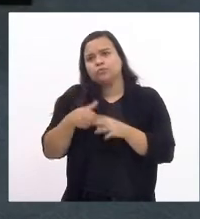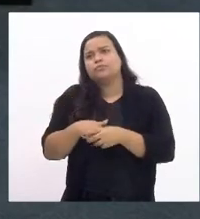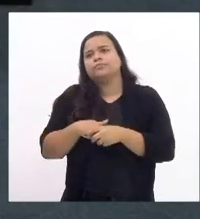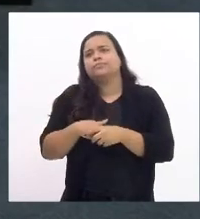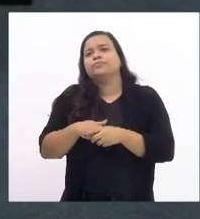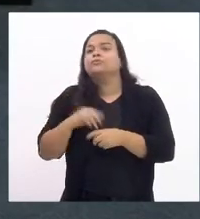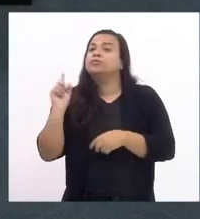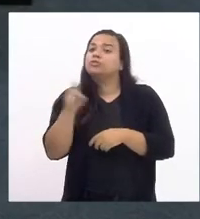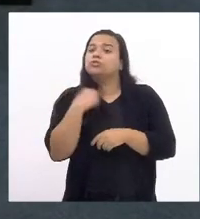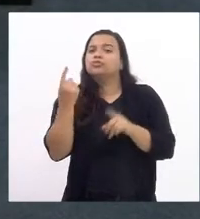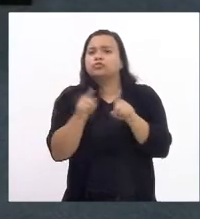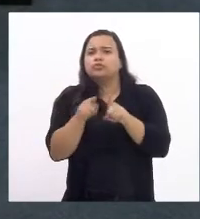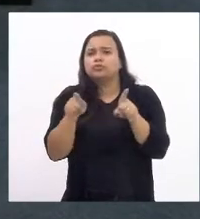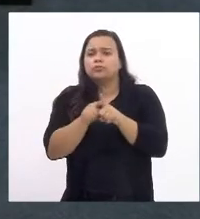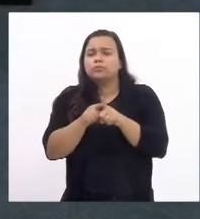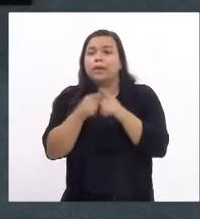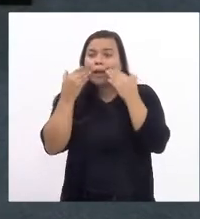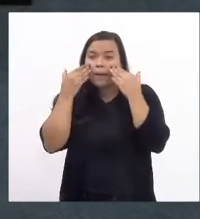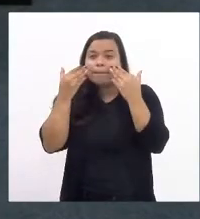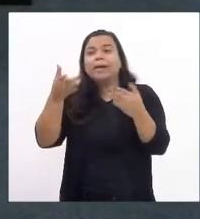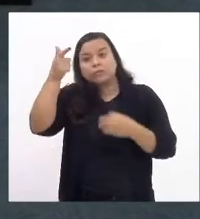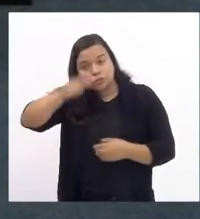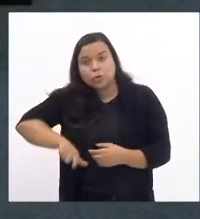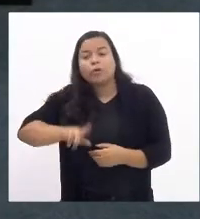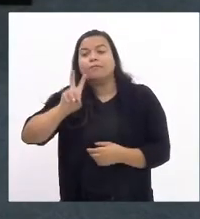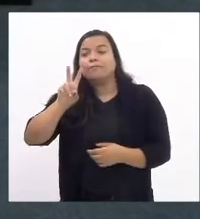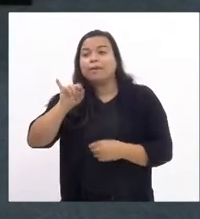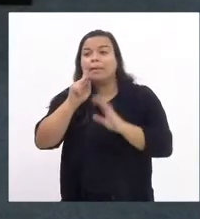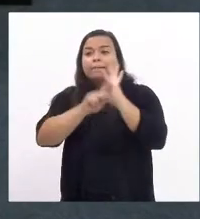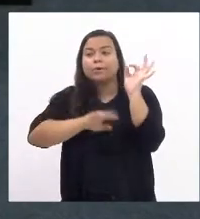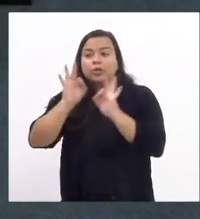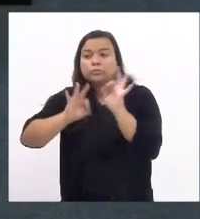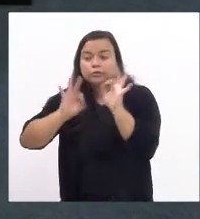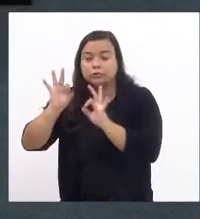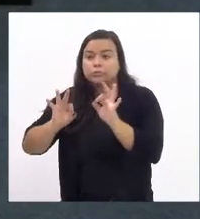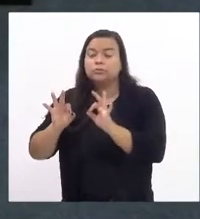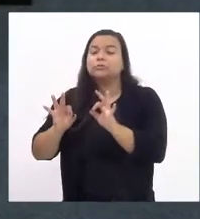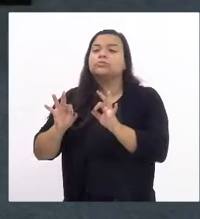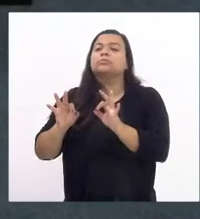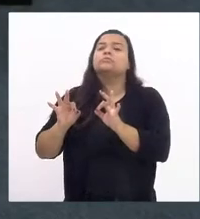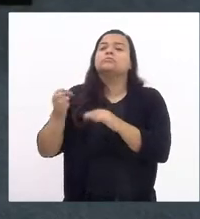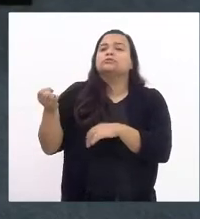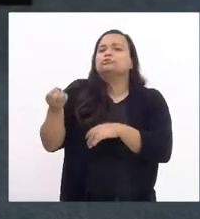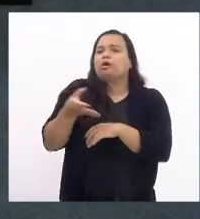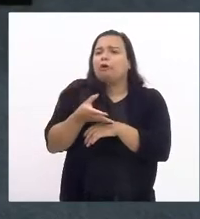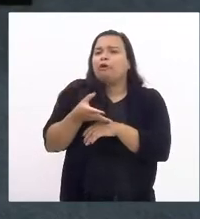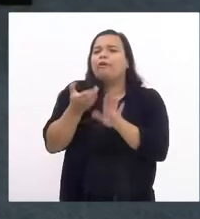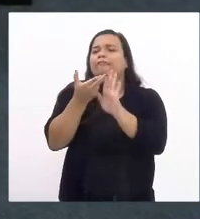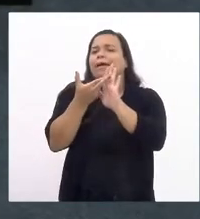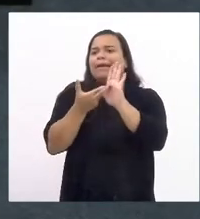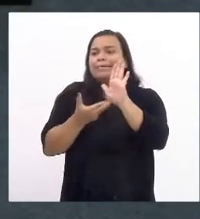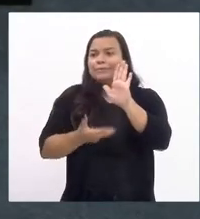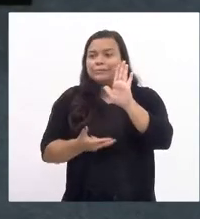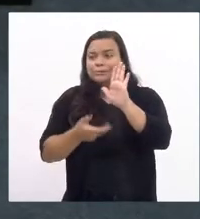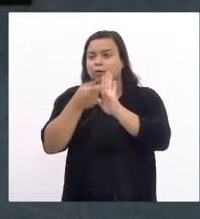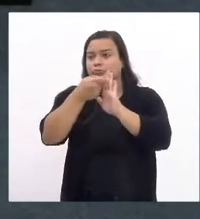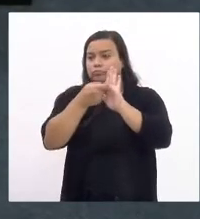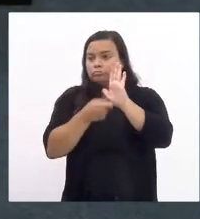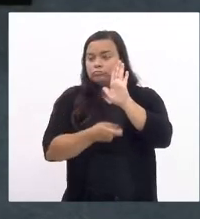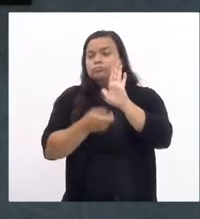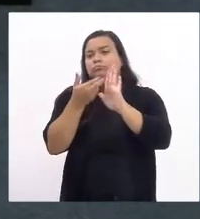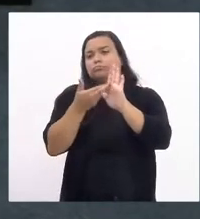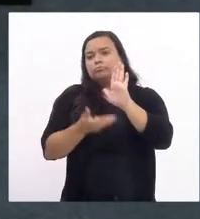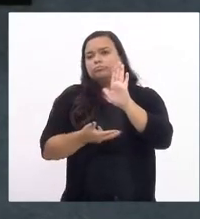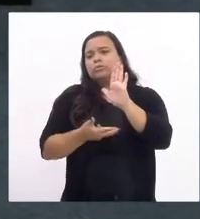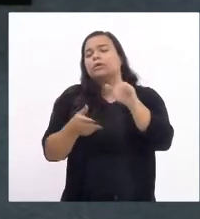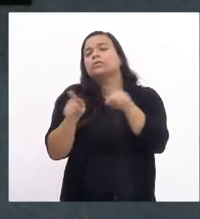nós reapresentaríamos o projeto com nova redação e o